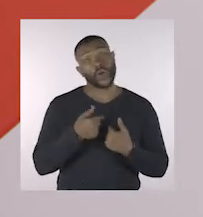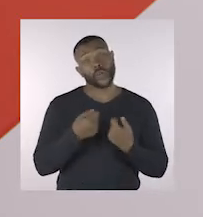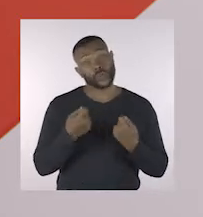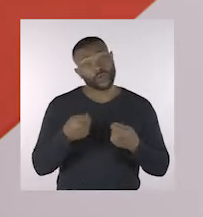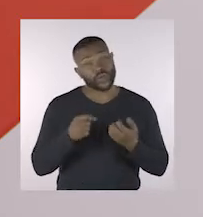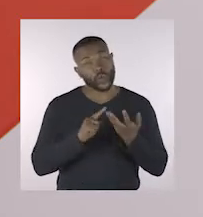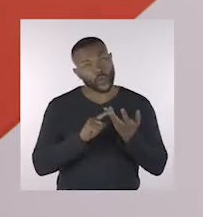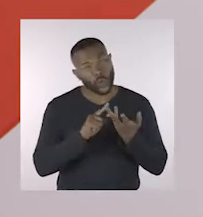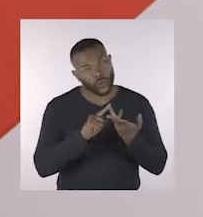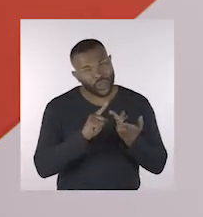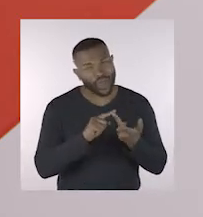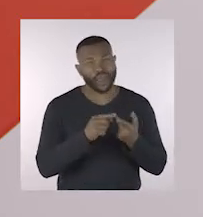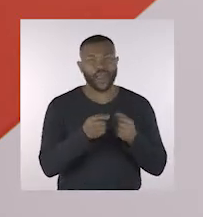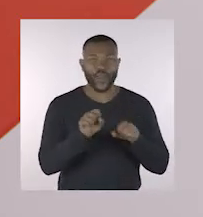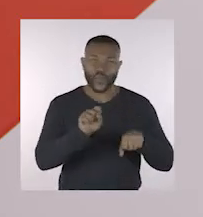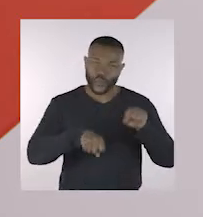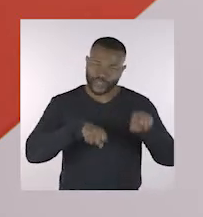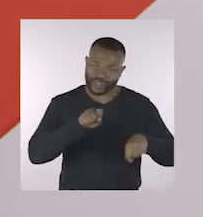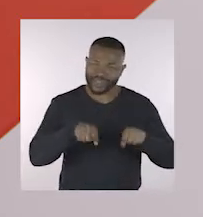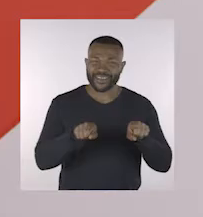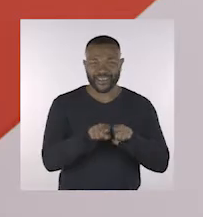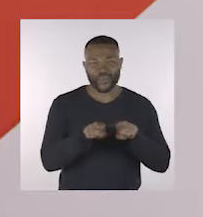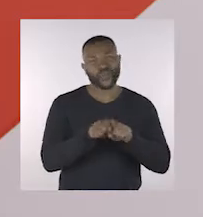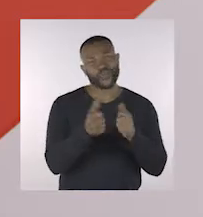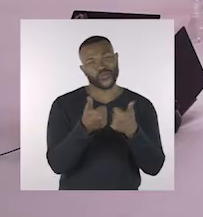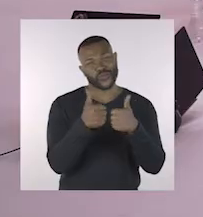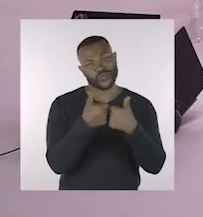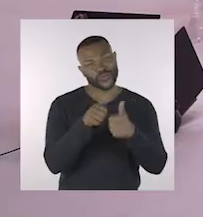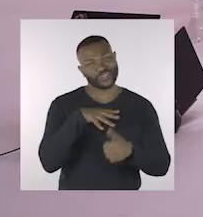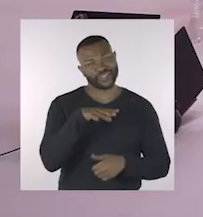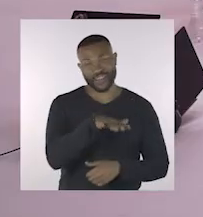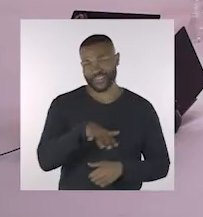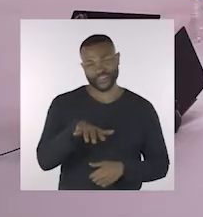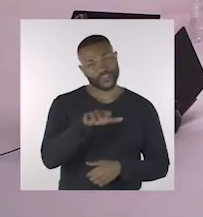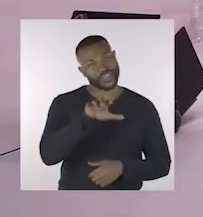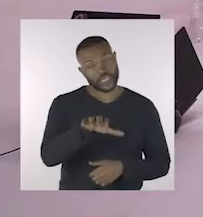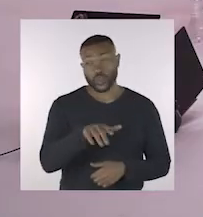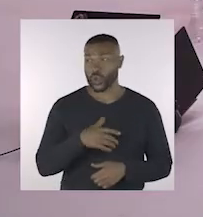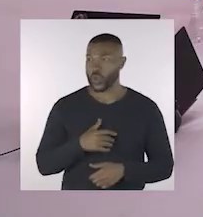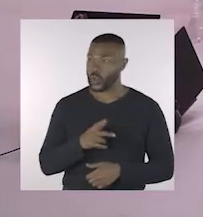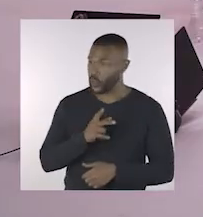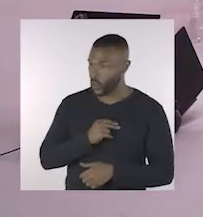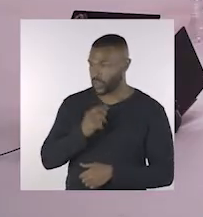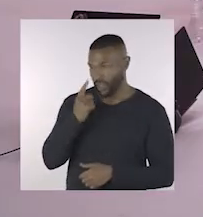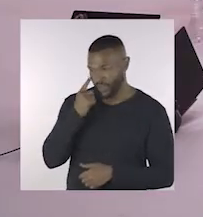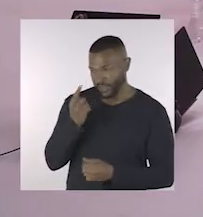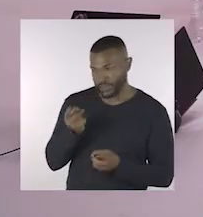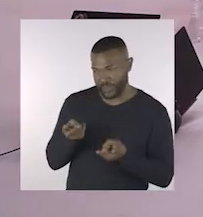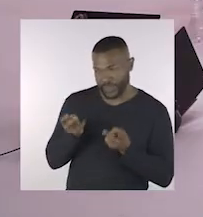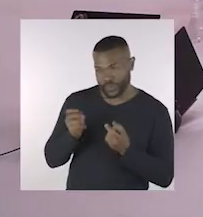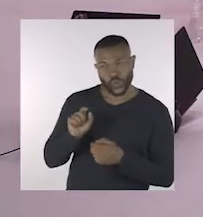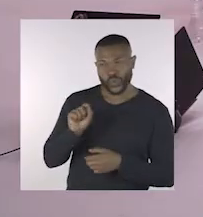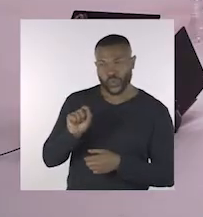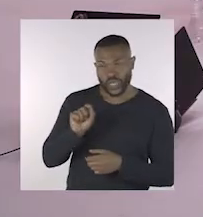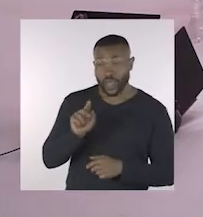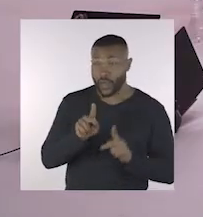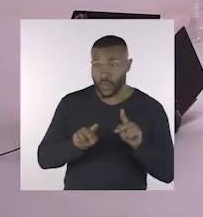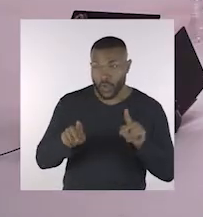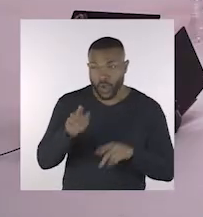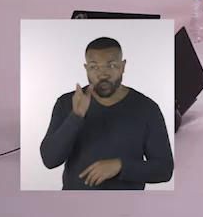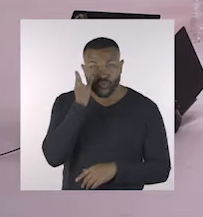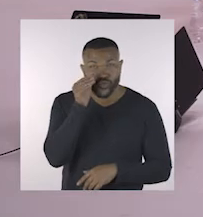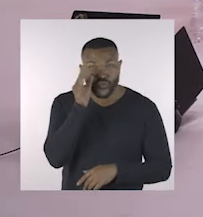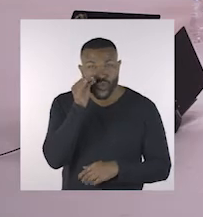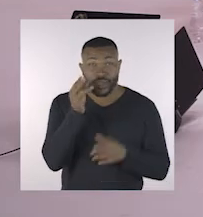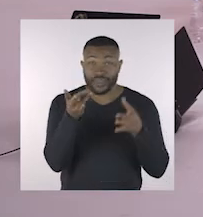carro não prefiro contar bicicleta e erros na cidade é pouco isso já Ah tá aqui a